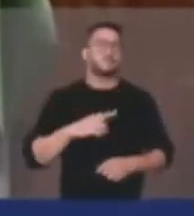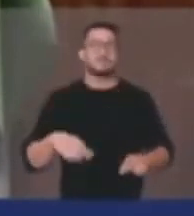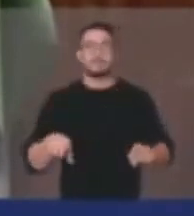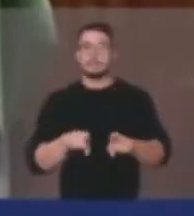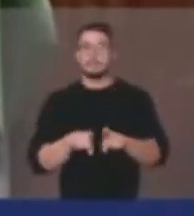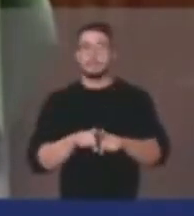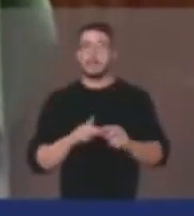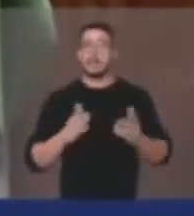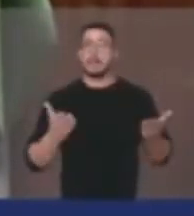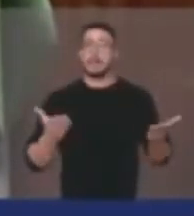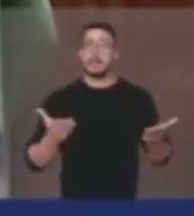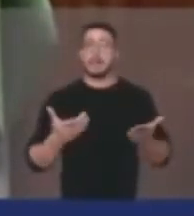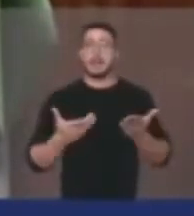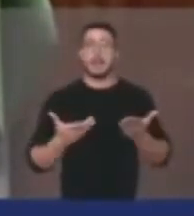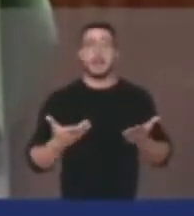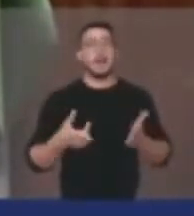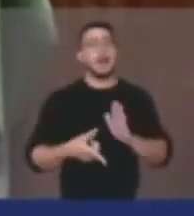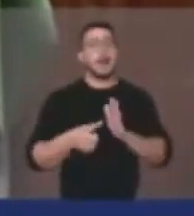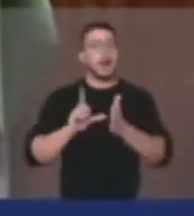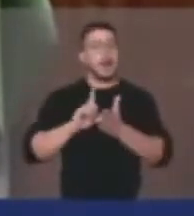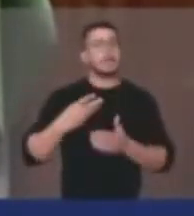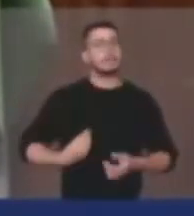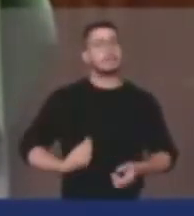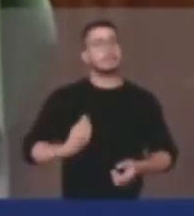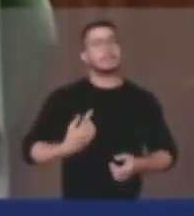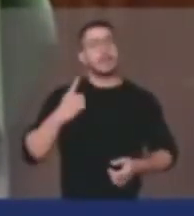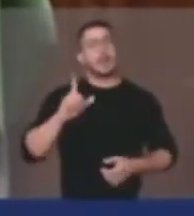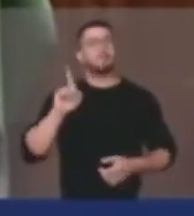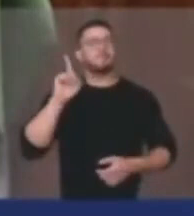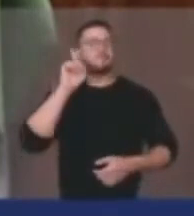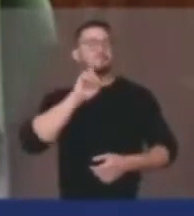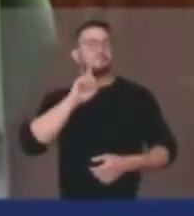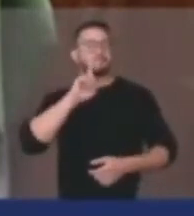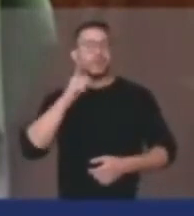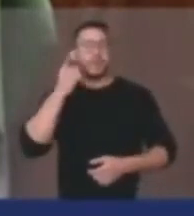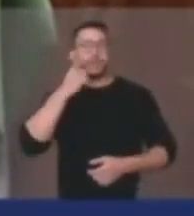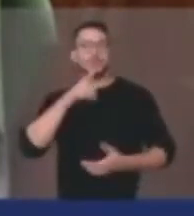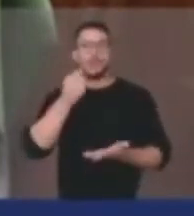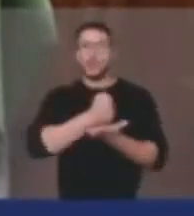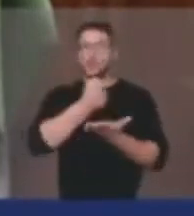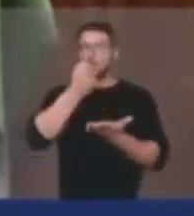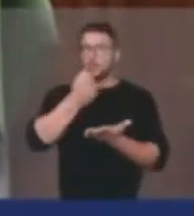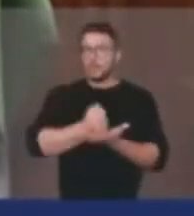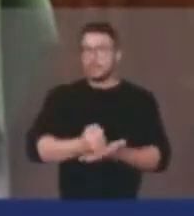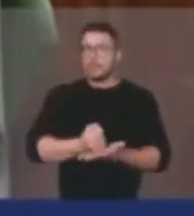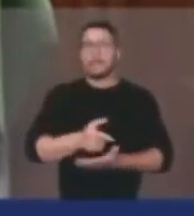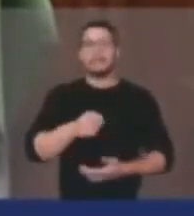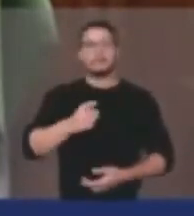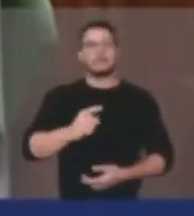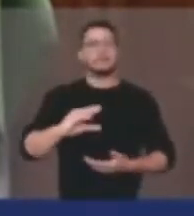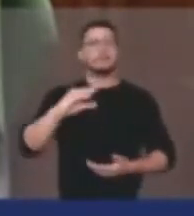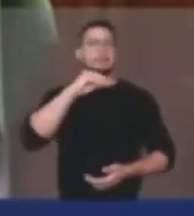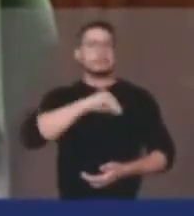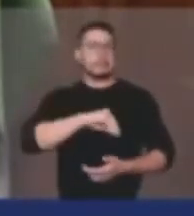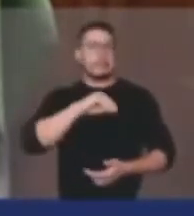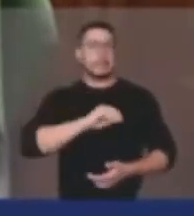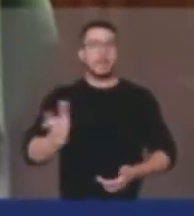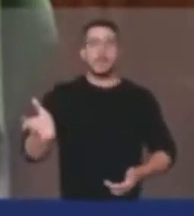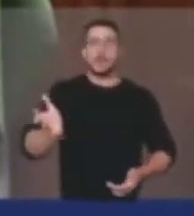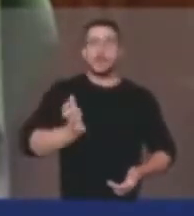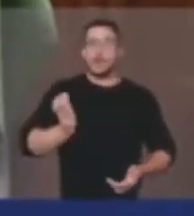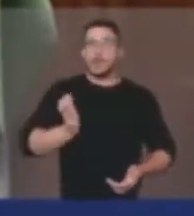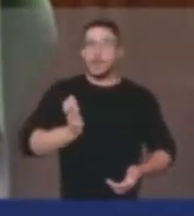há pouco lá nos Estados Unidos e foi contratado ganhando rios de dinheiro do escritório de advocacia